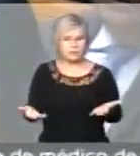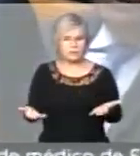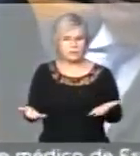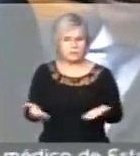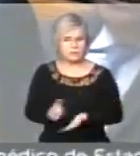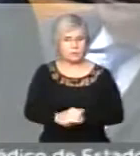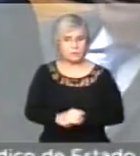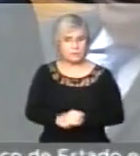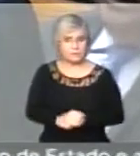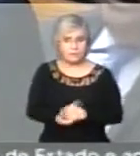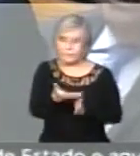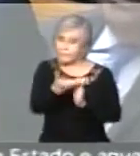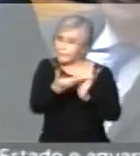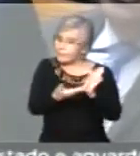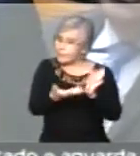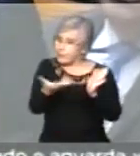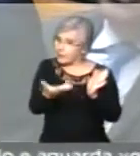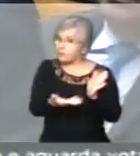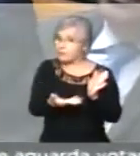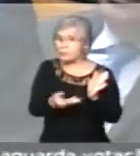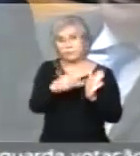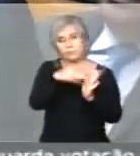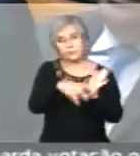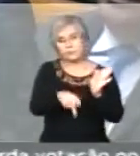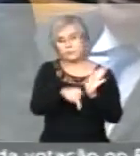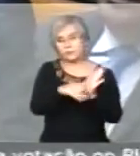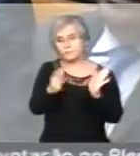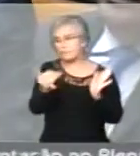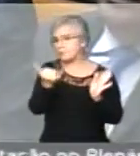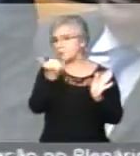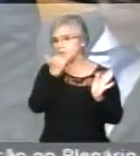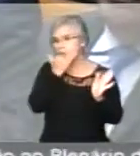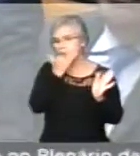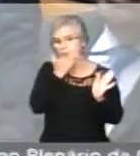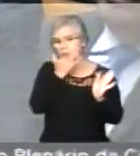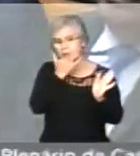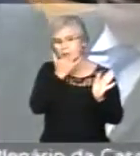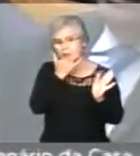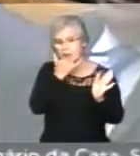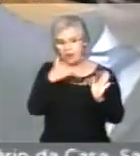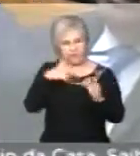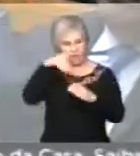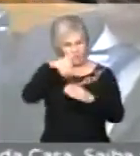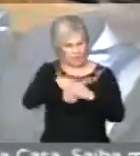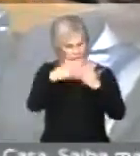É isso que virou essa medida provisória. Me desculpe dizer, não tem como votar a favor.